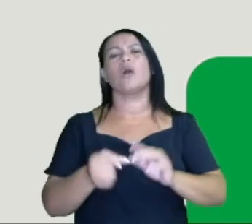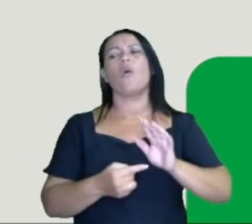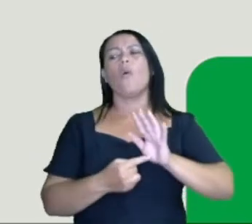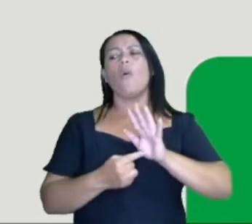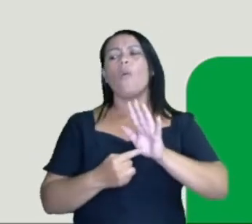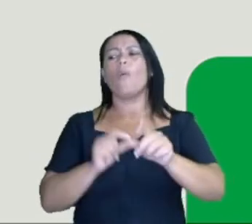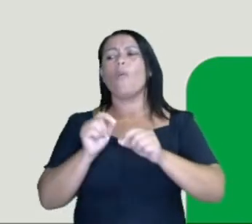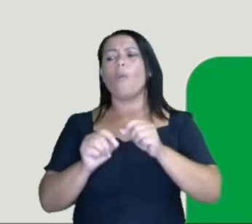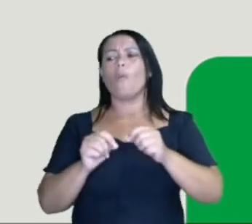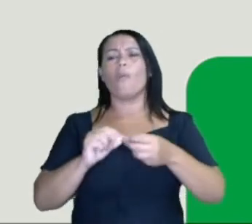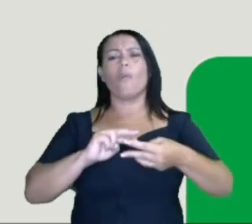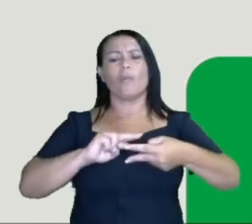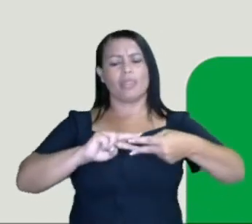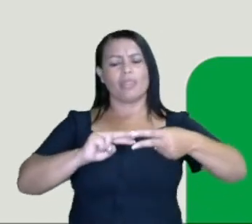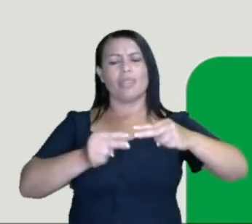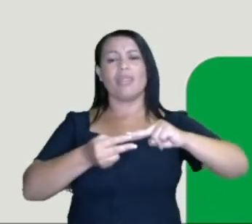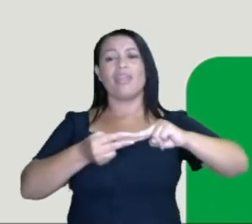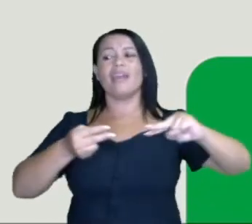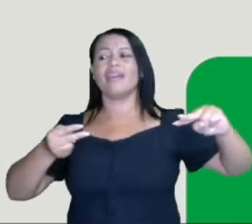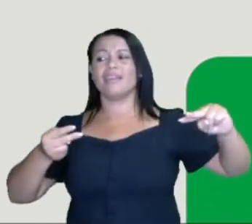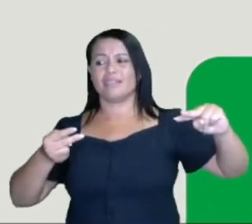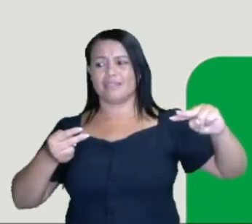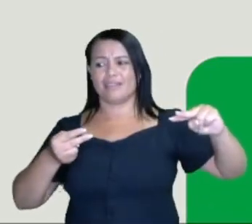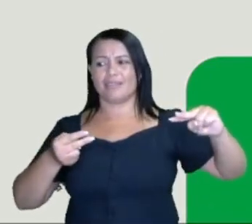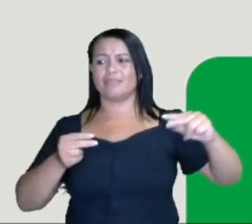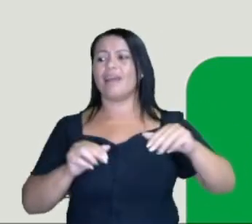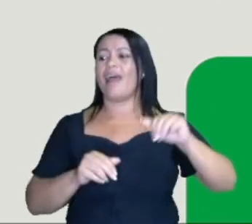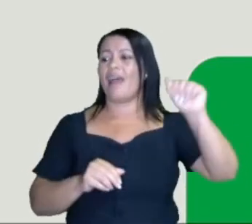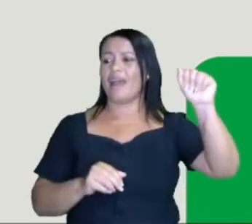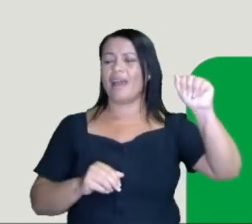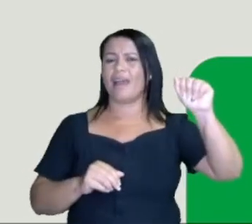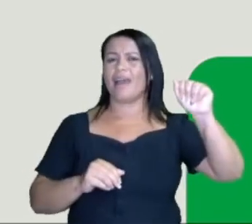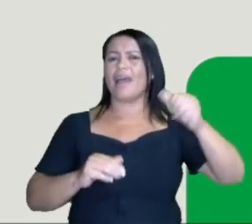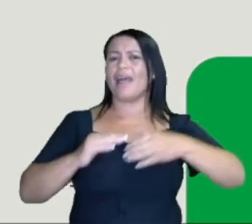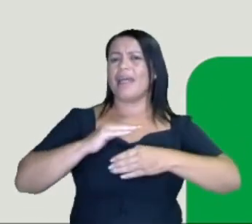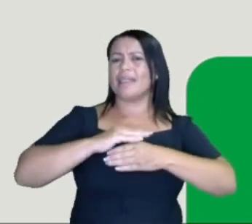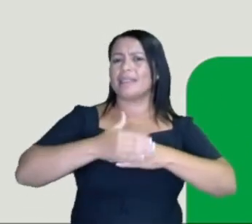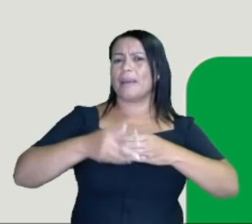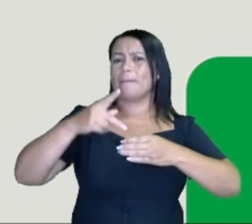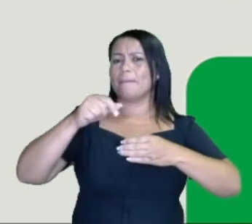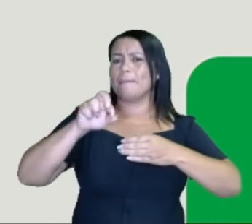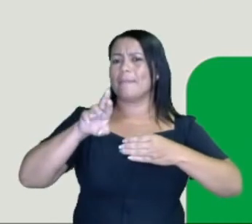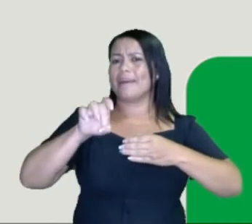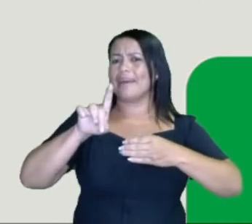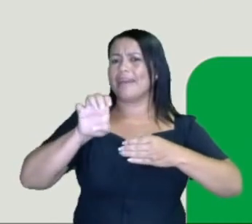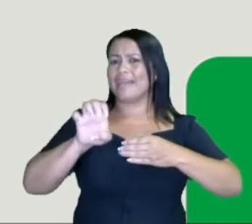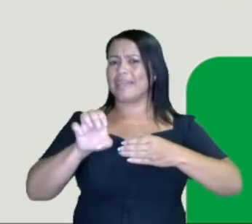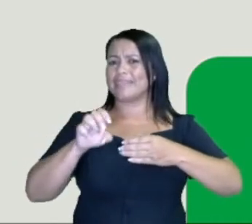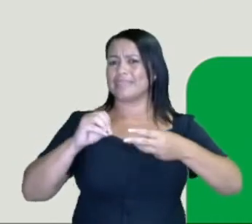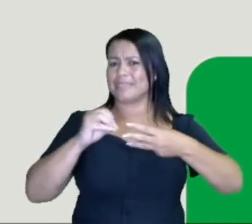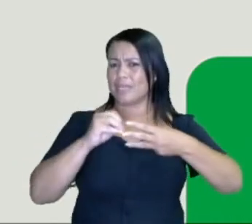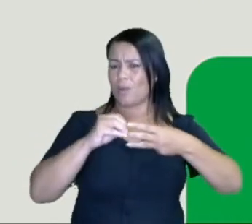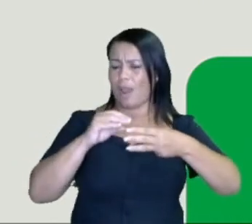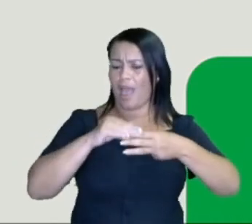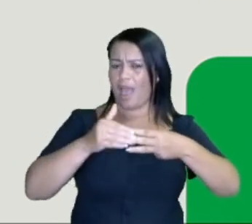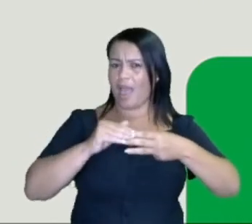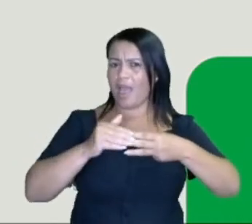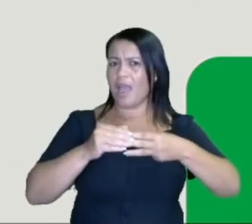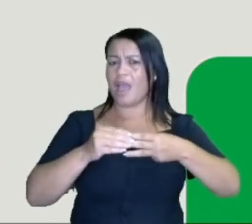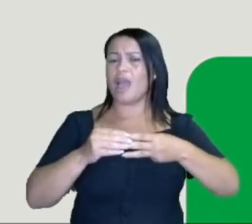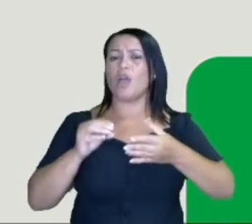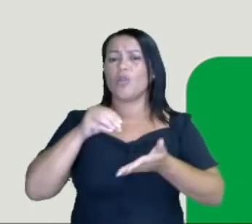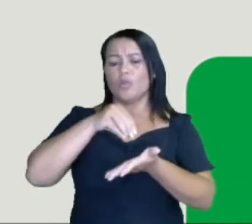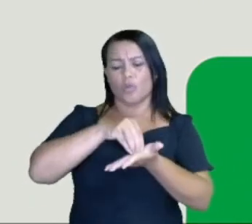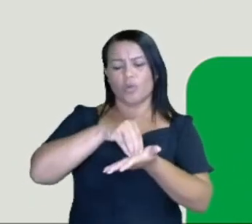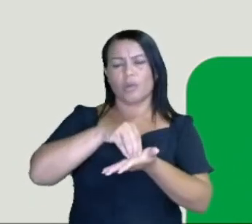desoxirribonucleico. Ele é encontrado aonde, gente? Letra A, na parede celular. Letra B, no núcleo. Letra